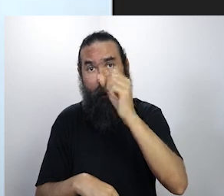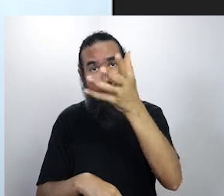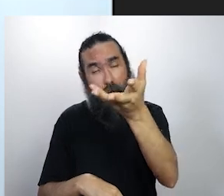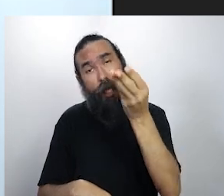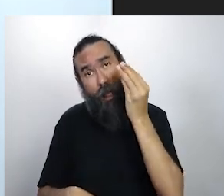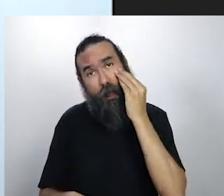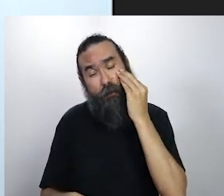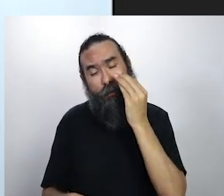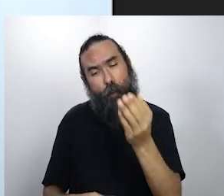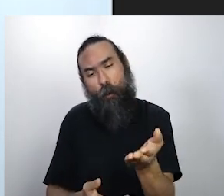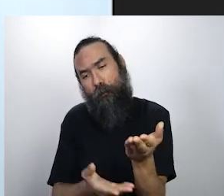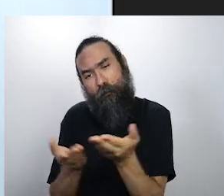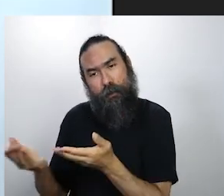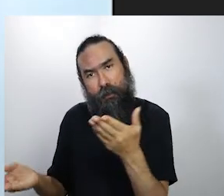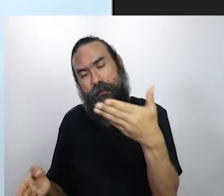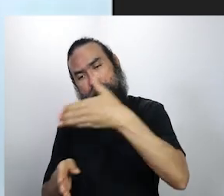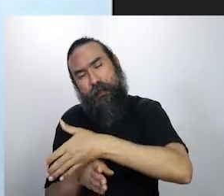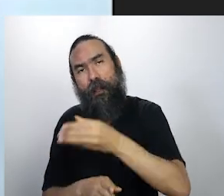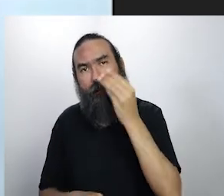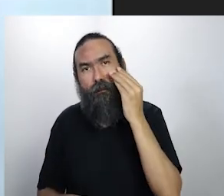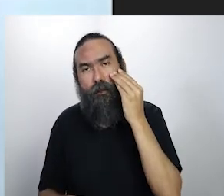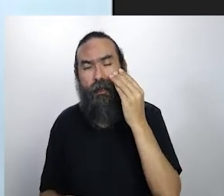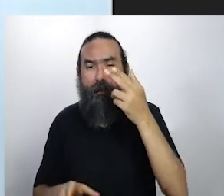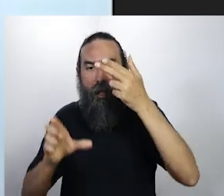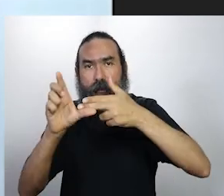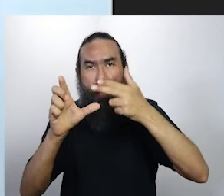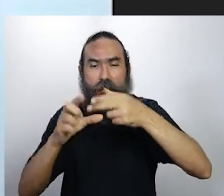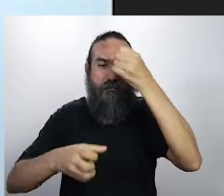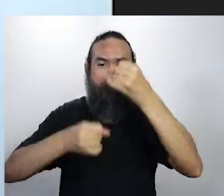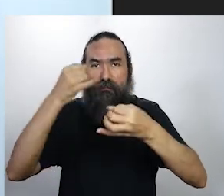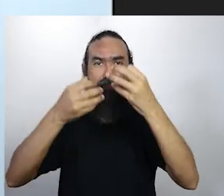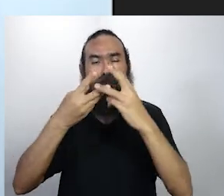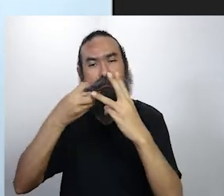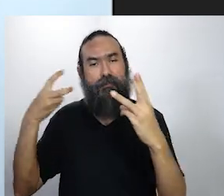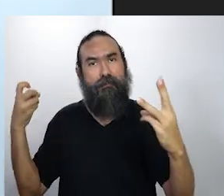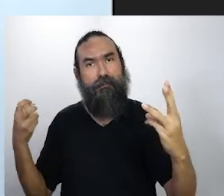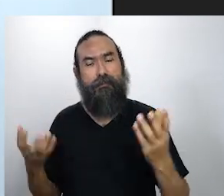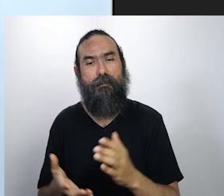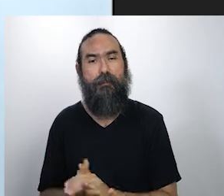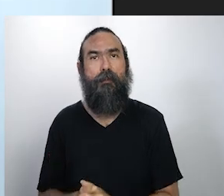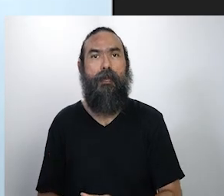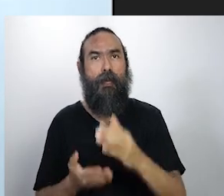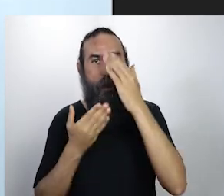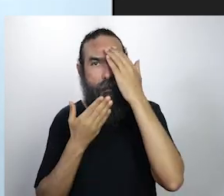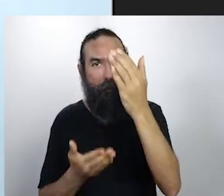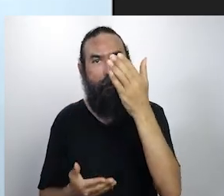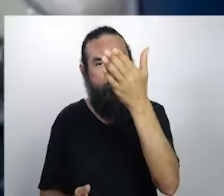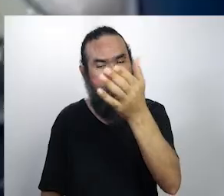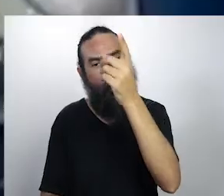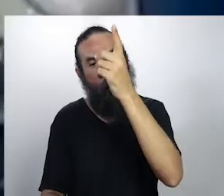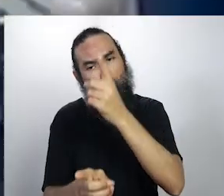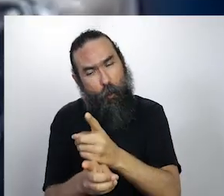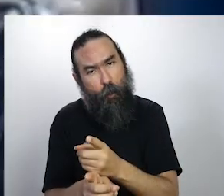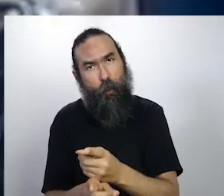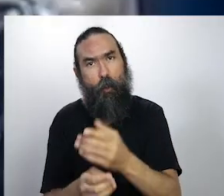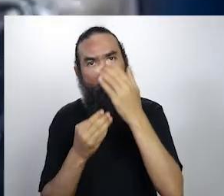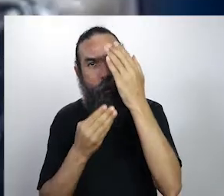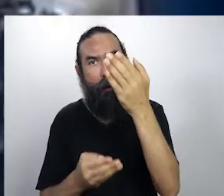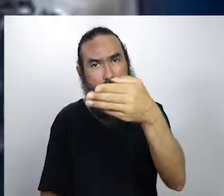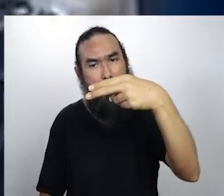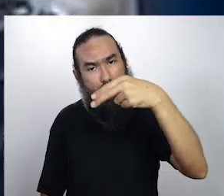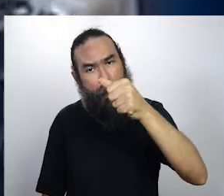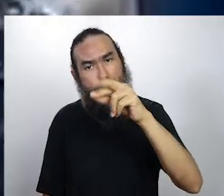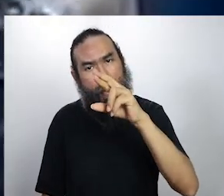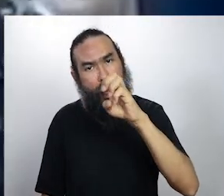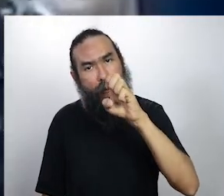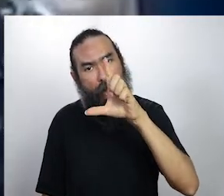isso, obrigada. Mais uma vez ao encontro, à produção, à Carelli, pelo convite. Obrigada a você, muito obrigada.